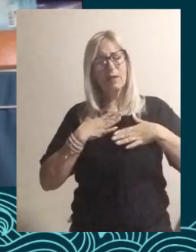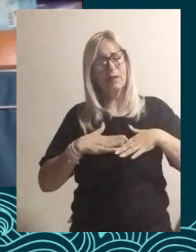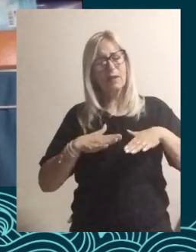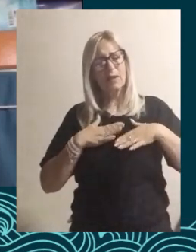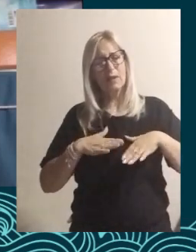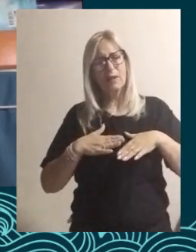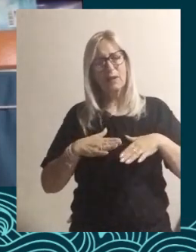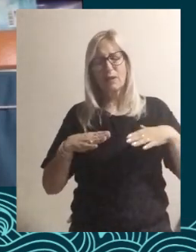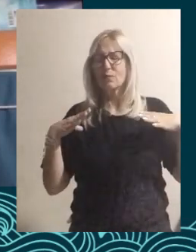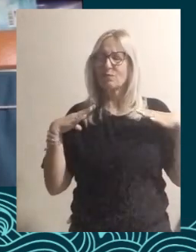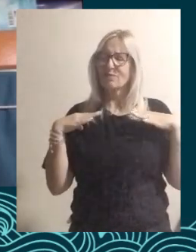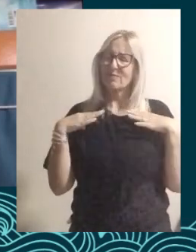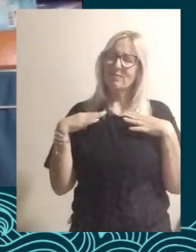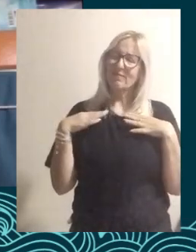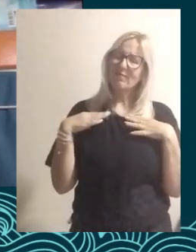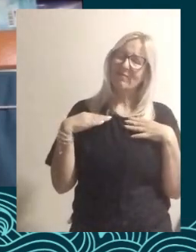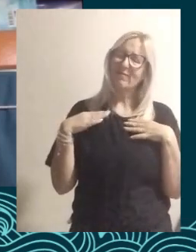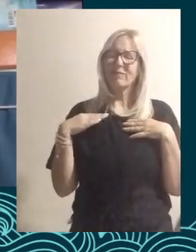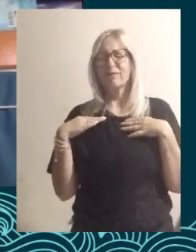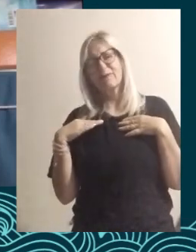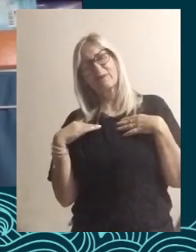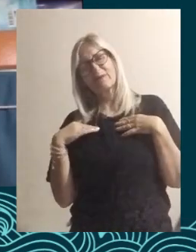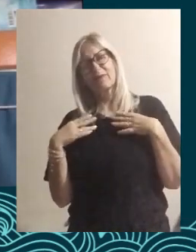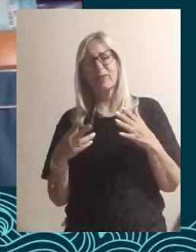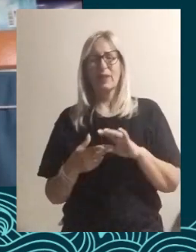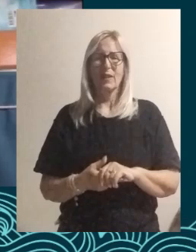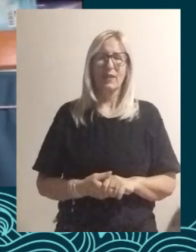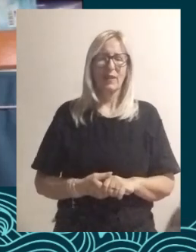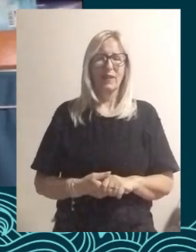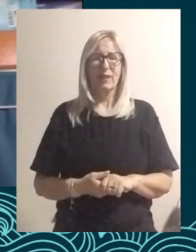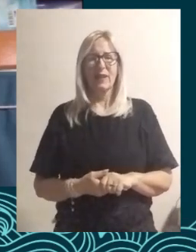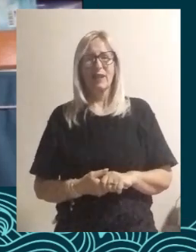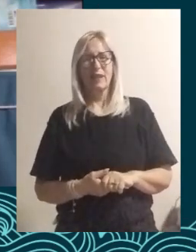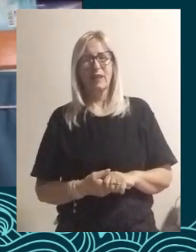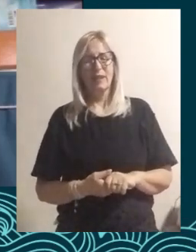talvez a gente viver as calmarias ou o tédio, né, ou